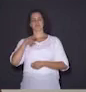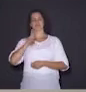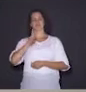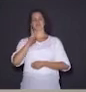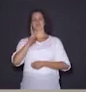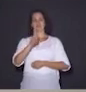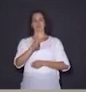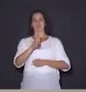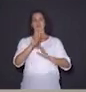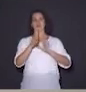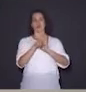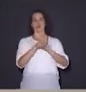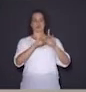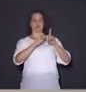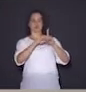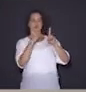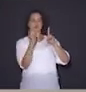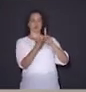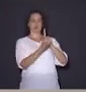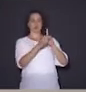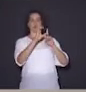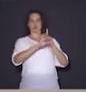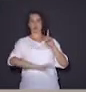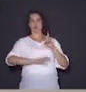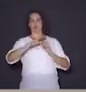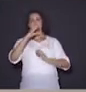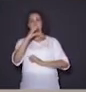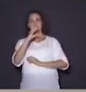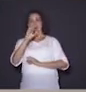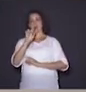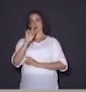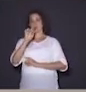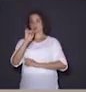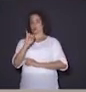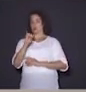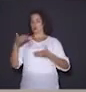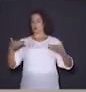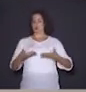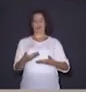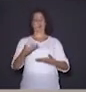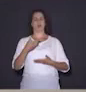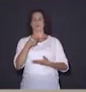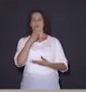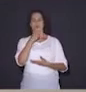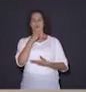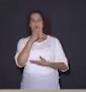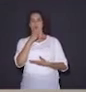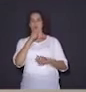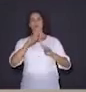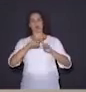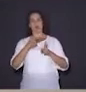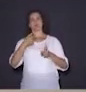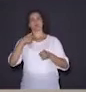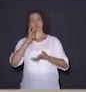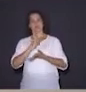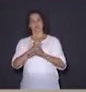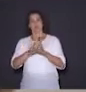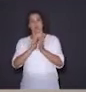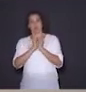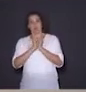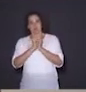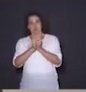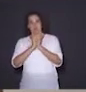do da sociedade civil nuno cgi embora hoje não seja mais acompanho de perto todas as discussões que são feitas lá